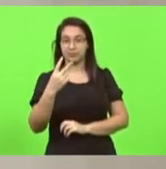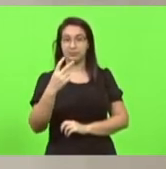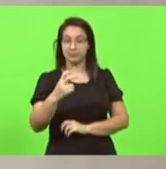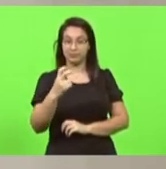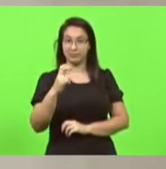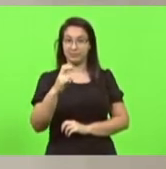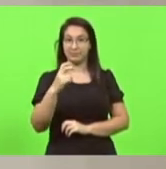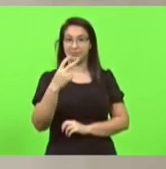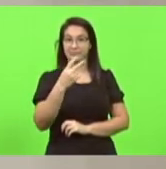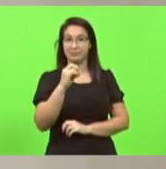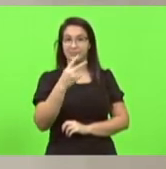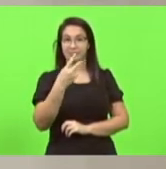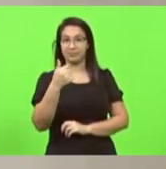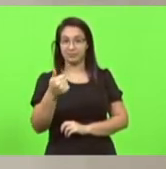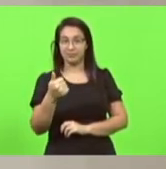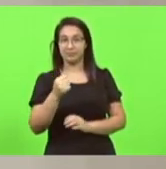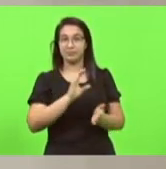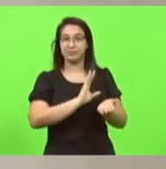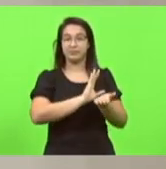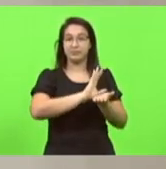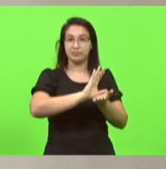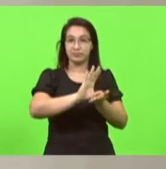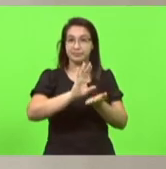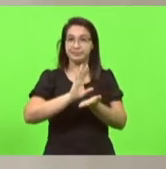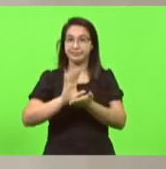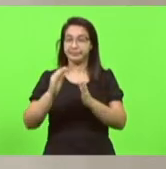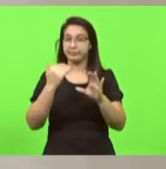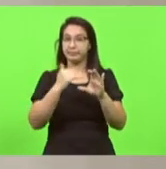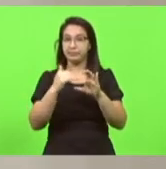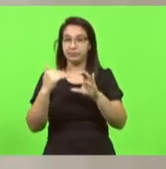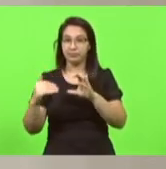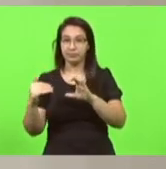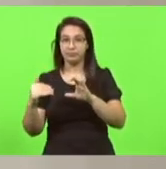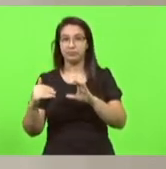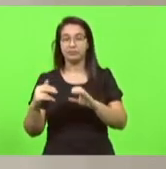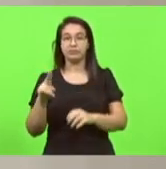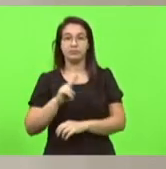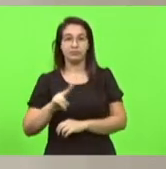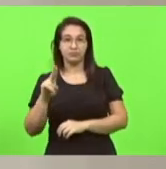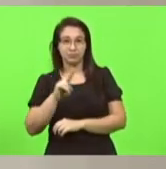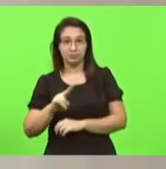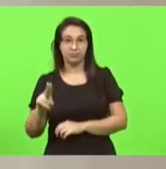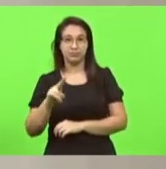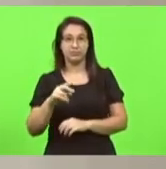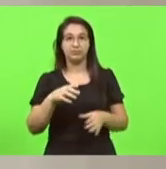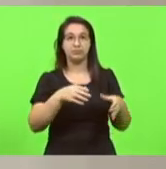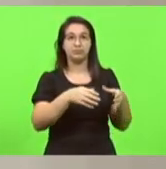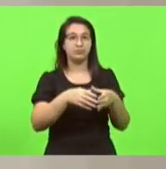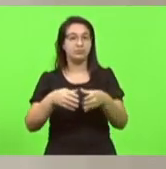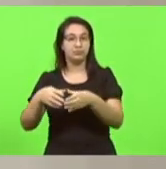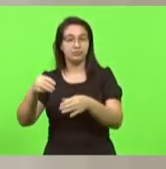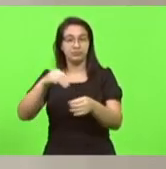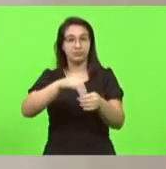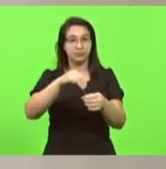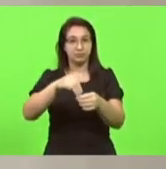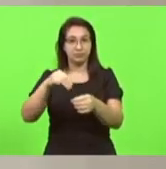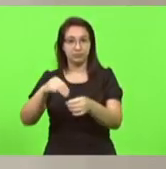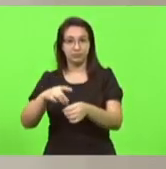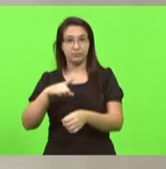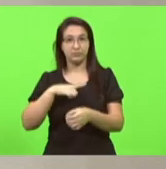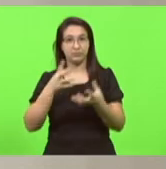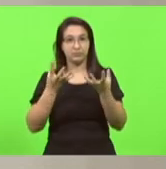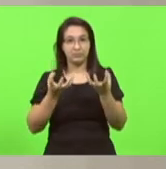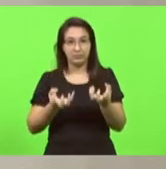a transferência de recursos a caráter emergencial aos municípios atingidos pela estiagem de 2020 no